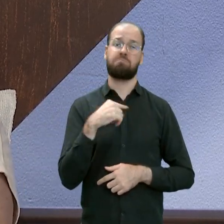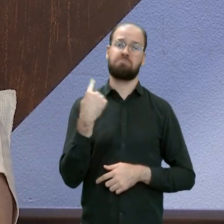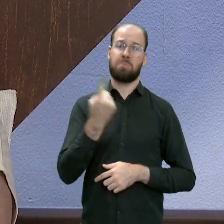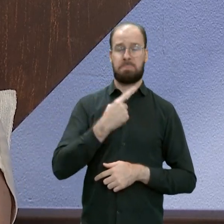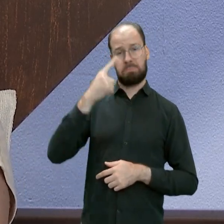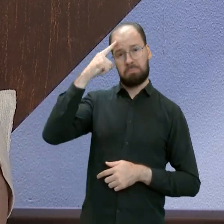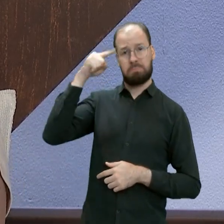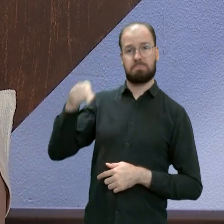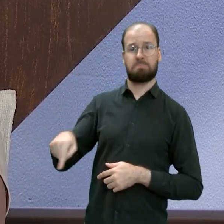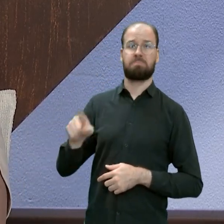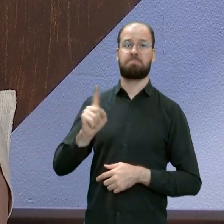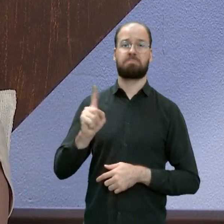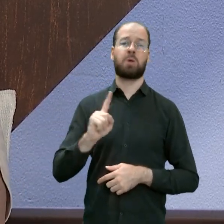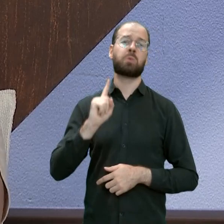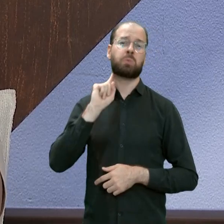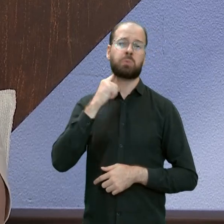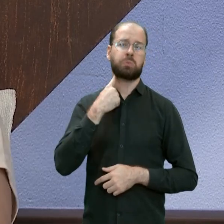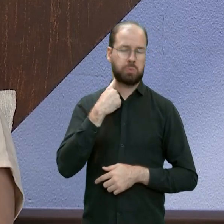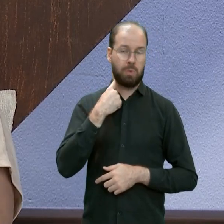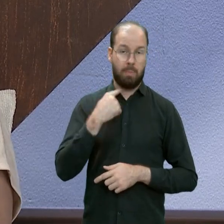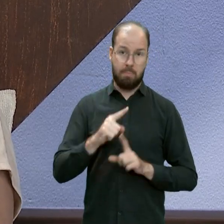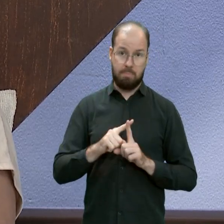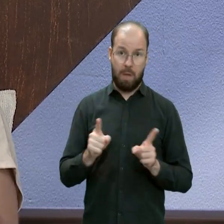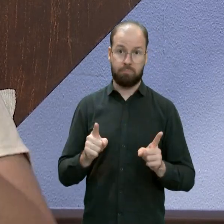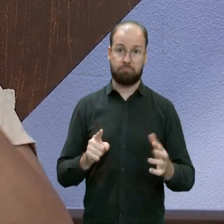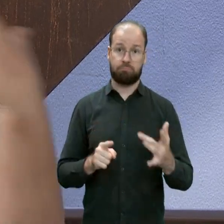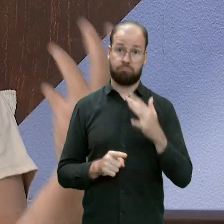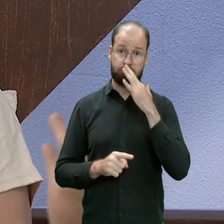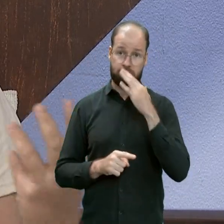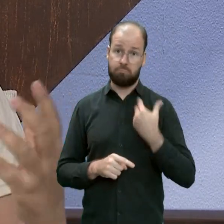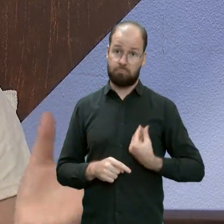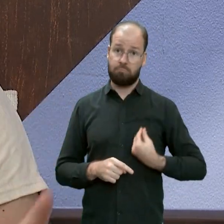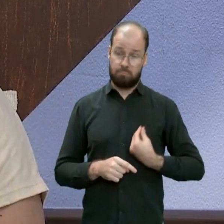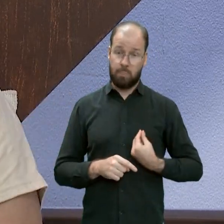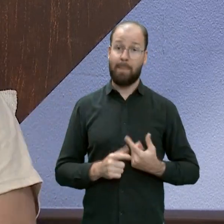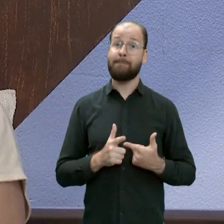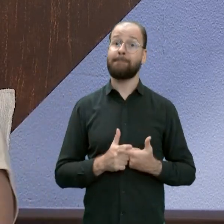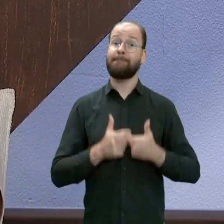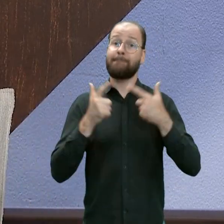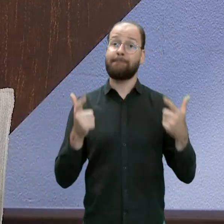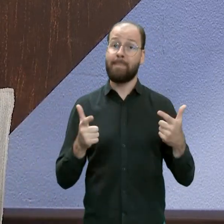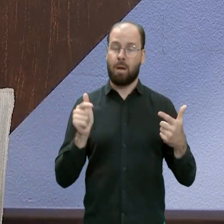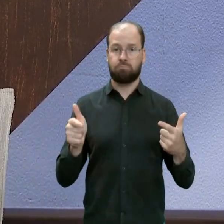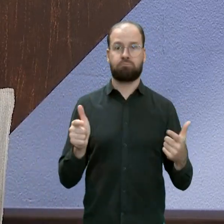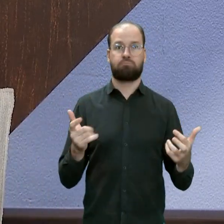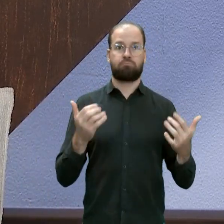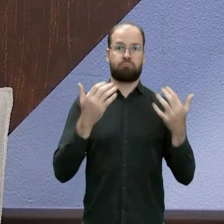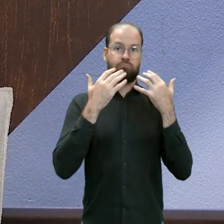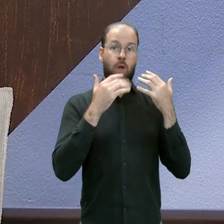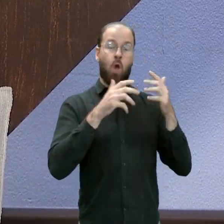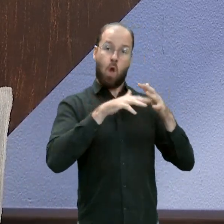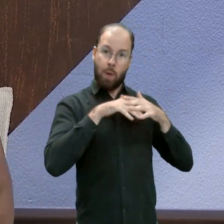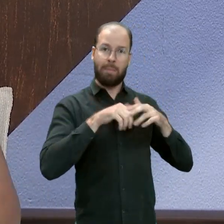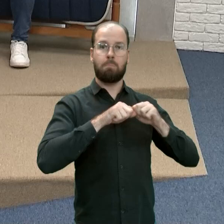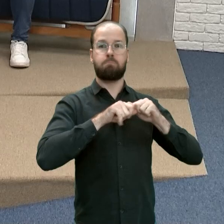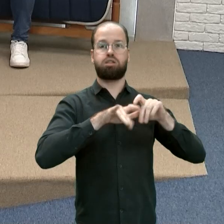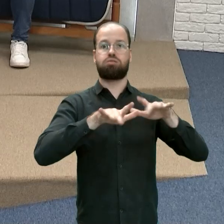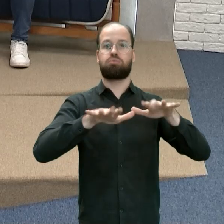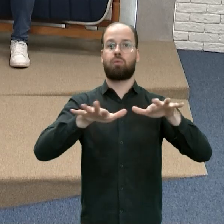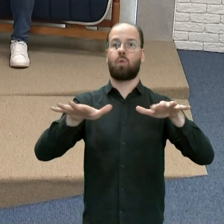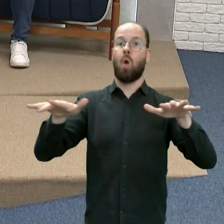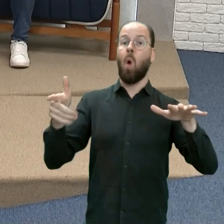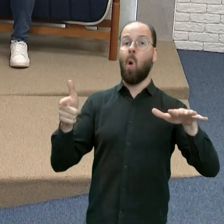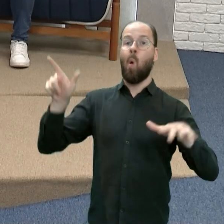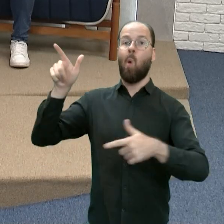considerava tanto como um poluente. Mas a gente está respirando, porque a concentração maior, ele começa a espalhar para lugares onde a gente não tinha